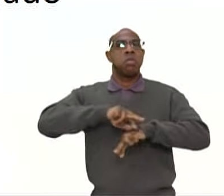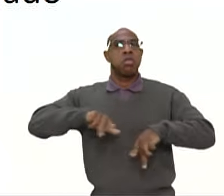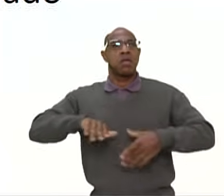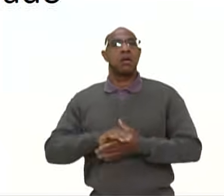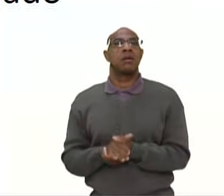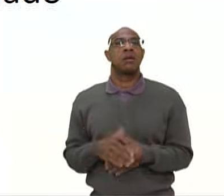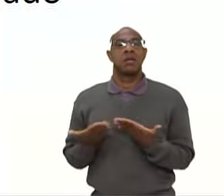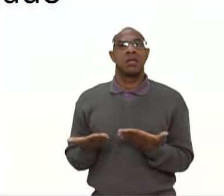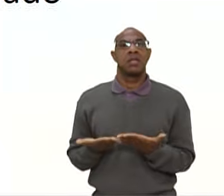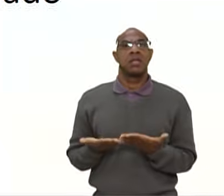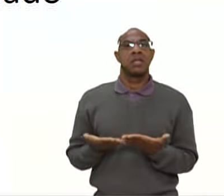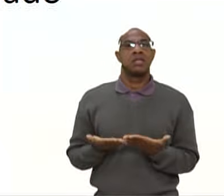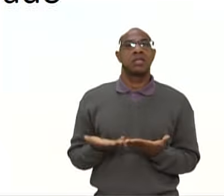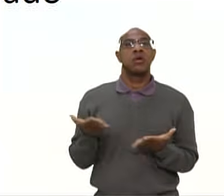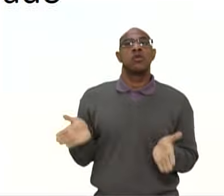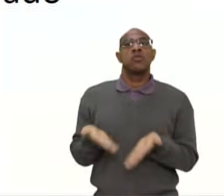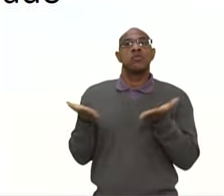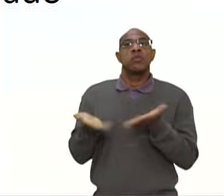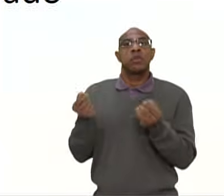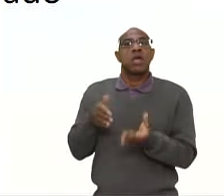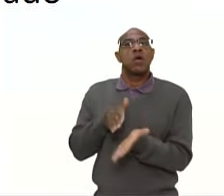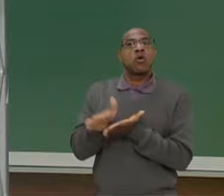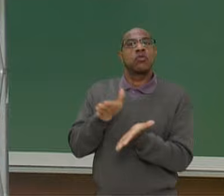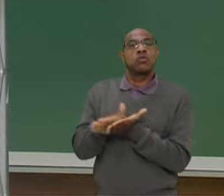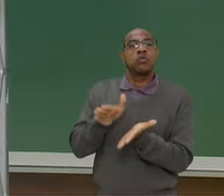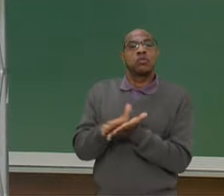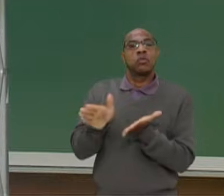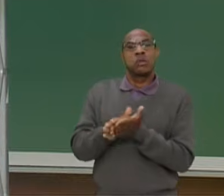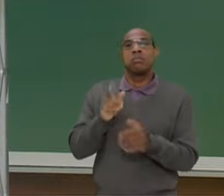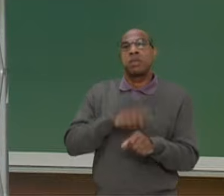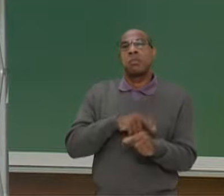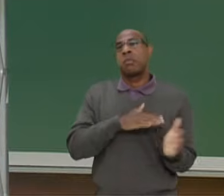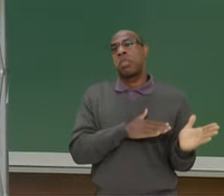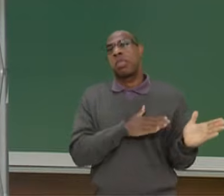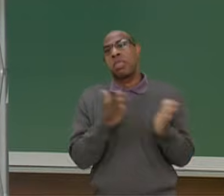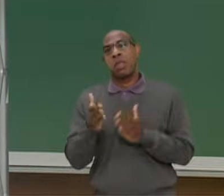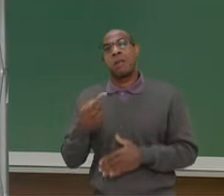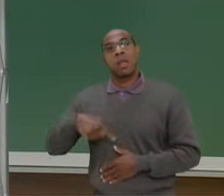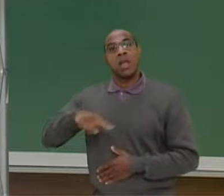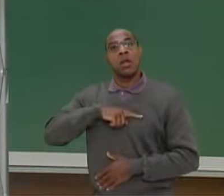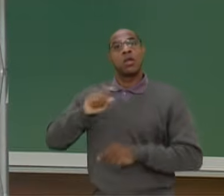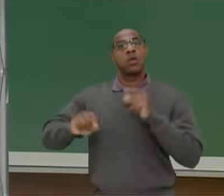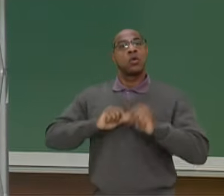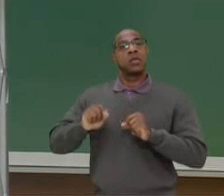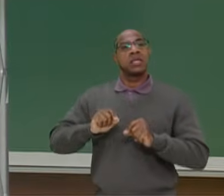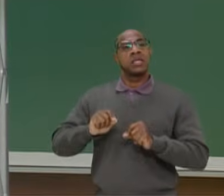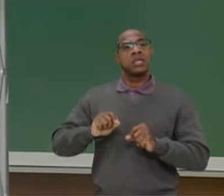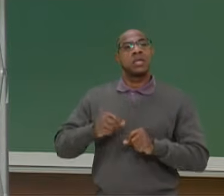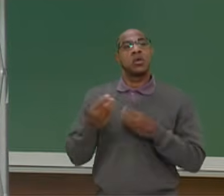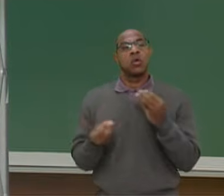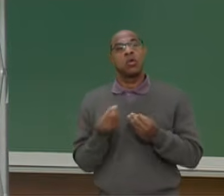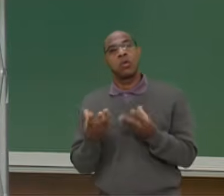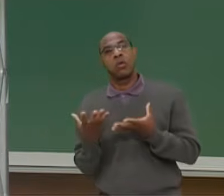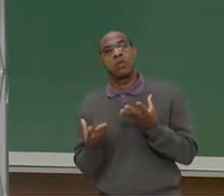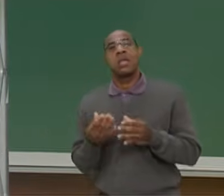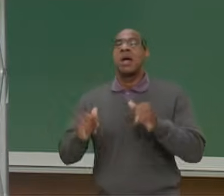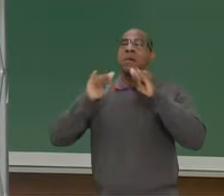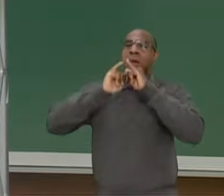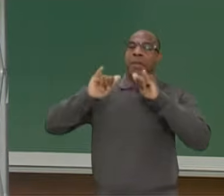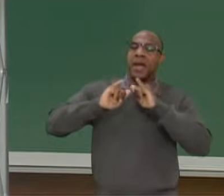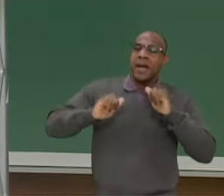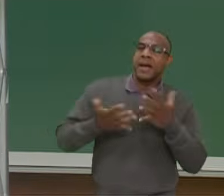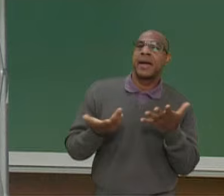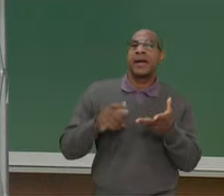isso, então estímulos ao consumo, o tempo todo isso pra gente, né, comprem coisas através das